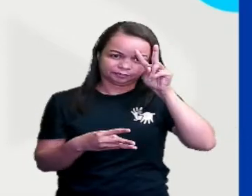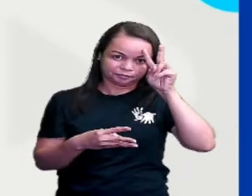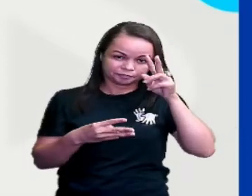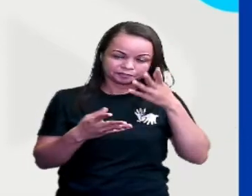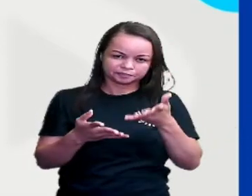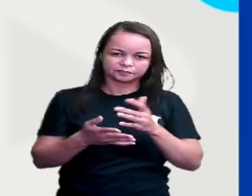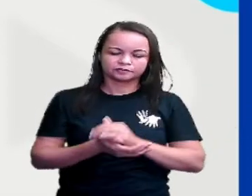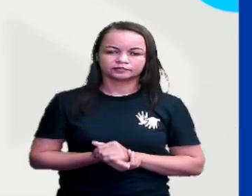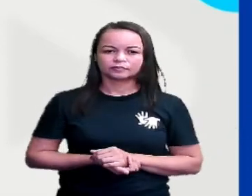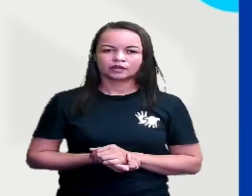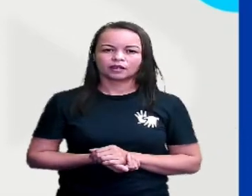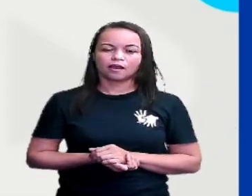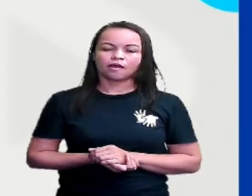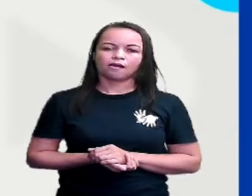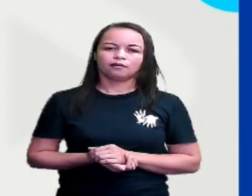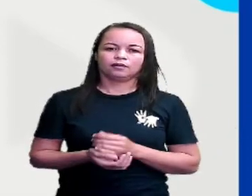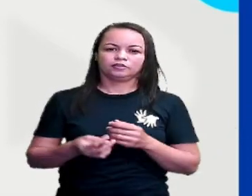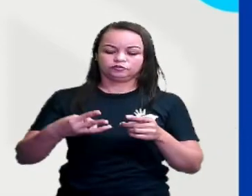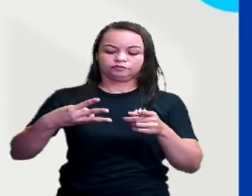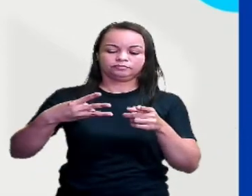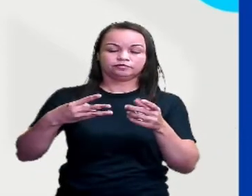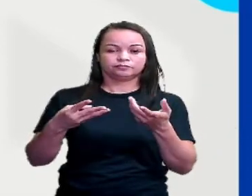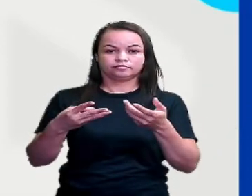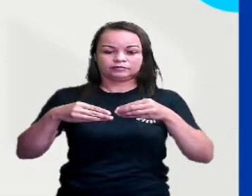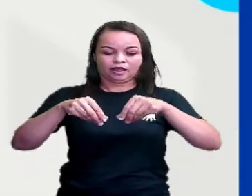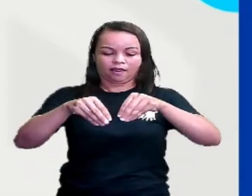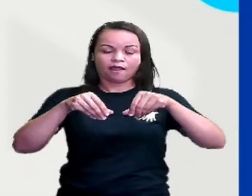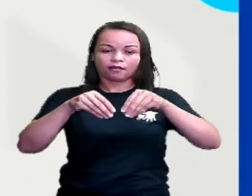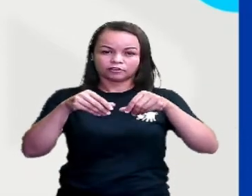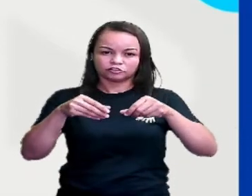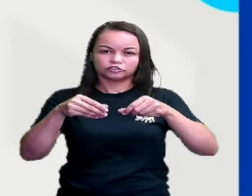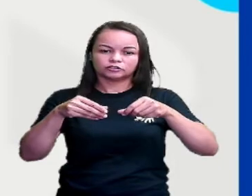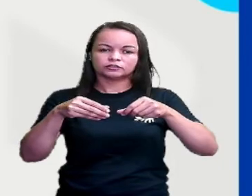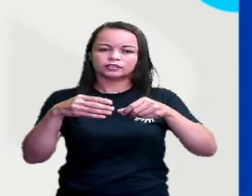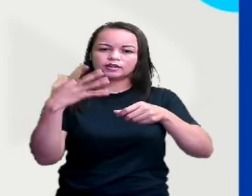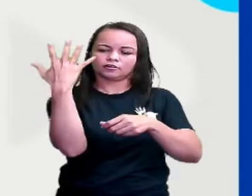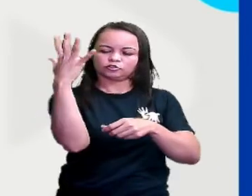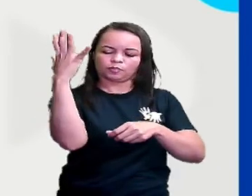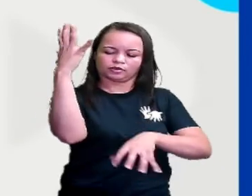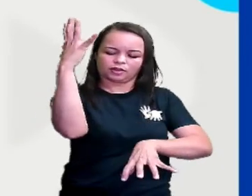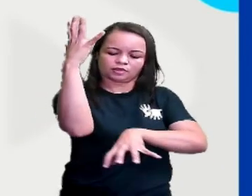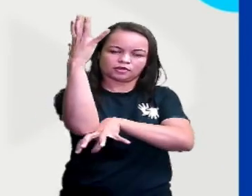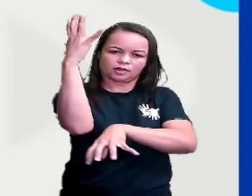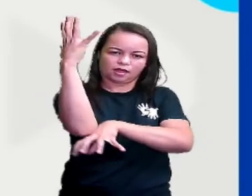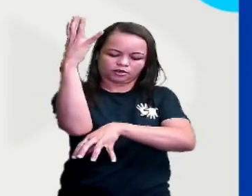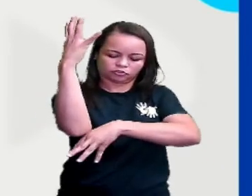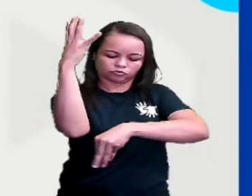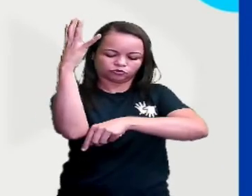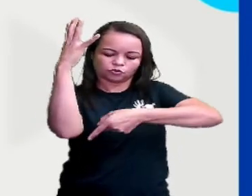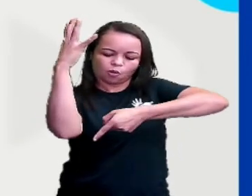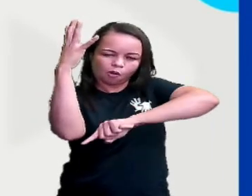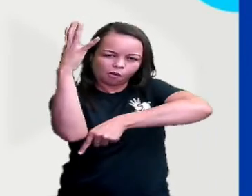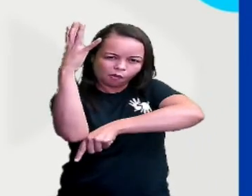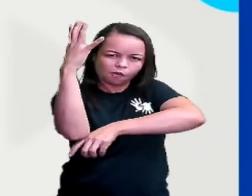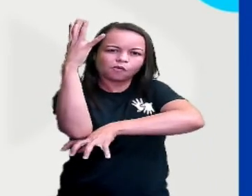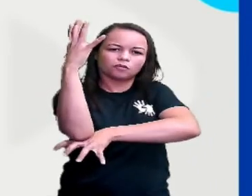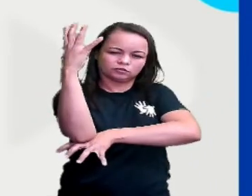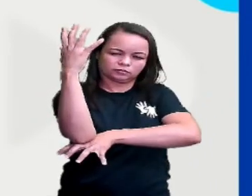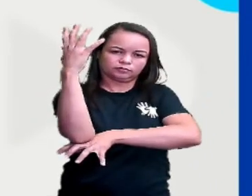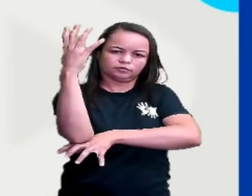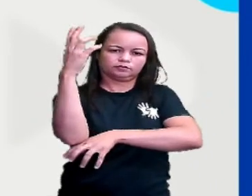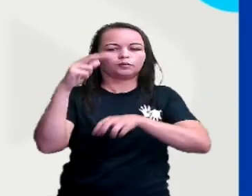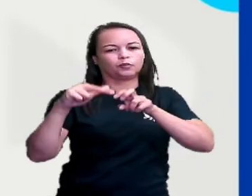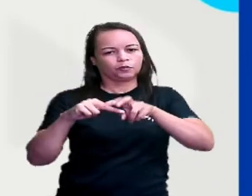plantas terrestres, elas possuem a capacidade de fixar sua raiz no solo, tá certo? Por isso que são plantas